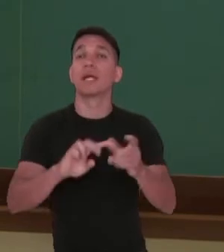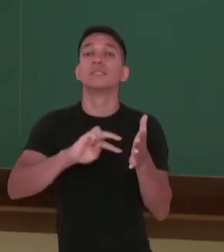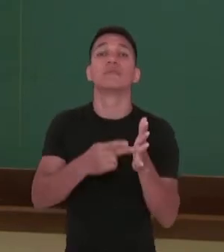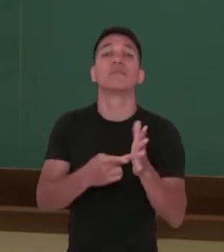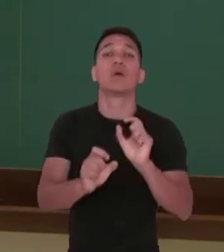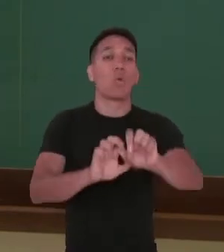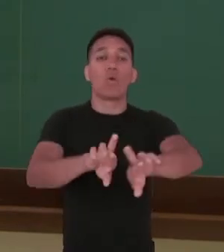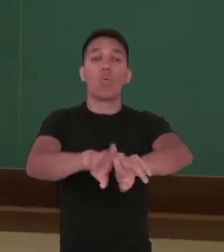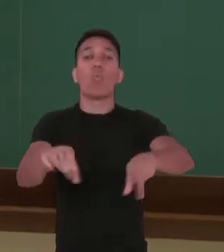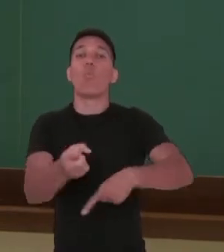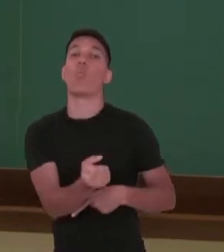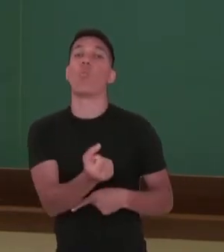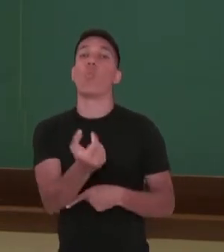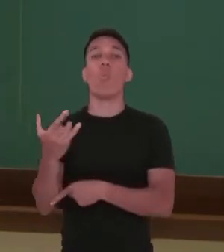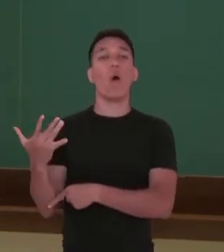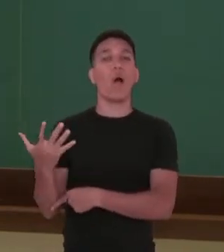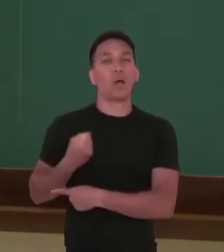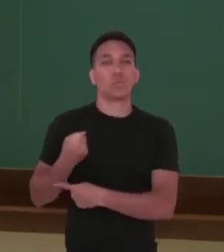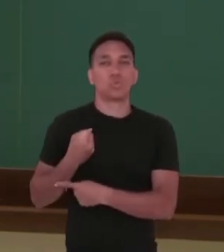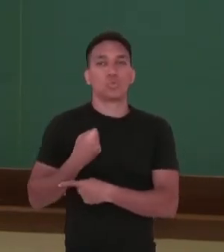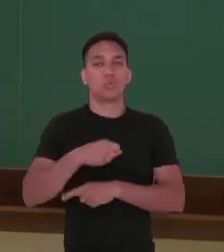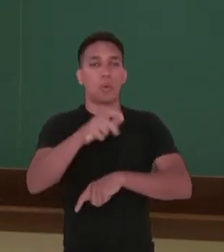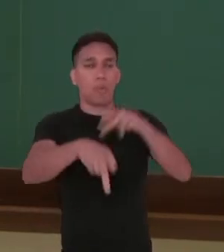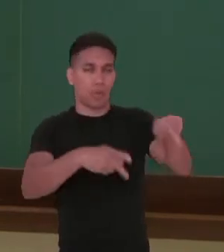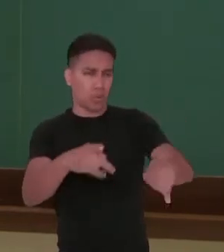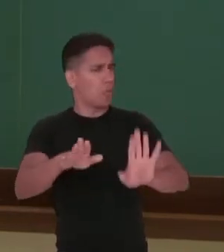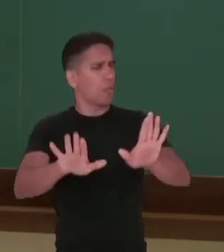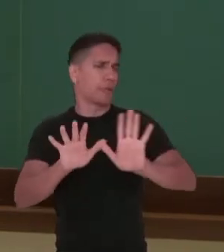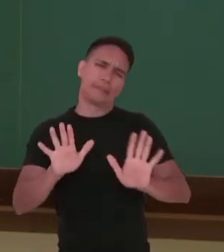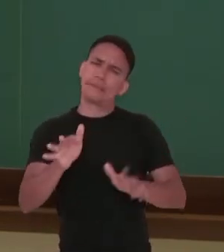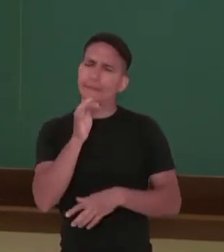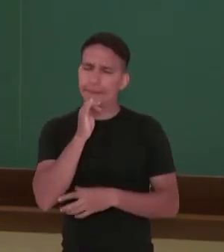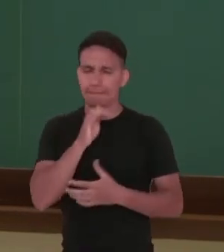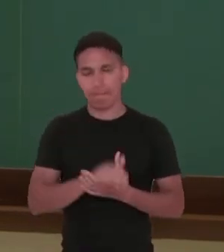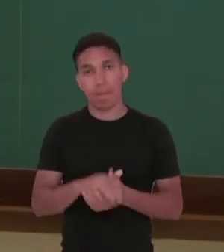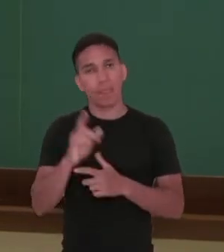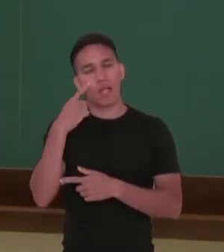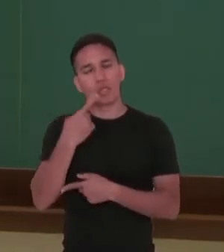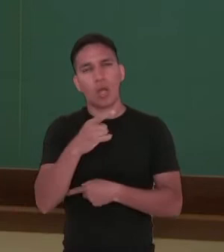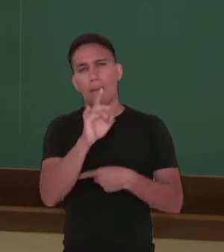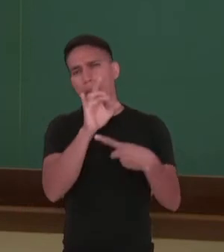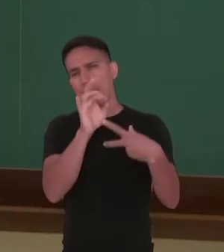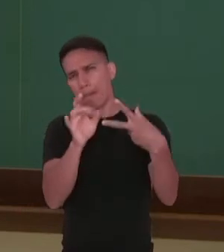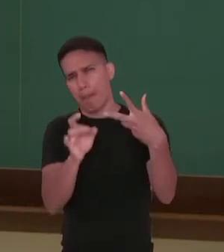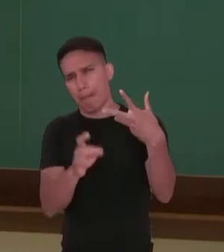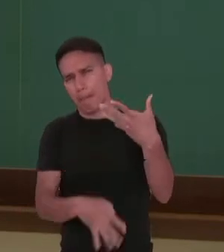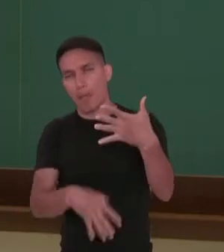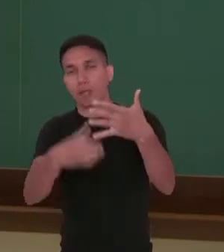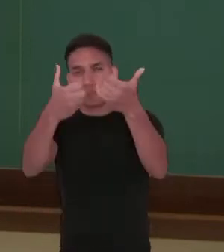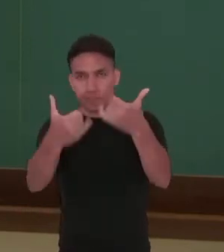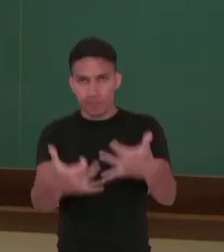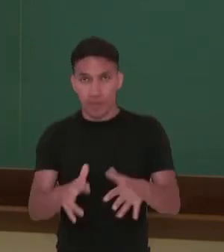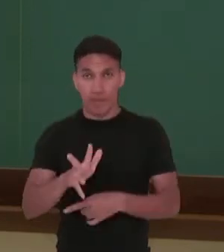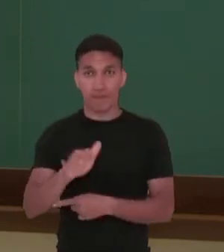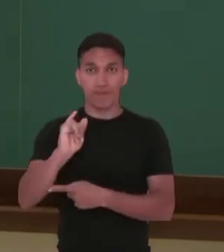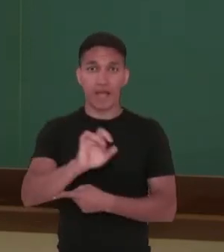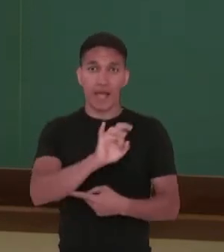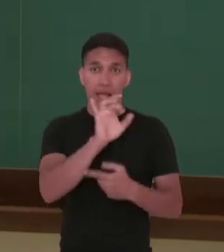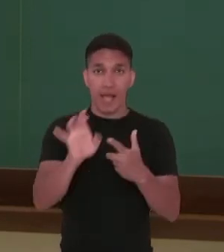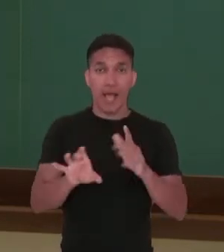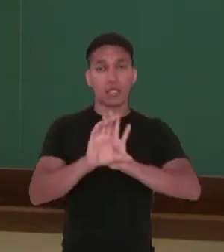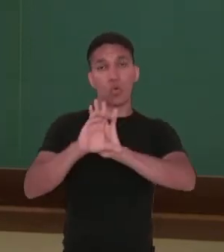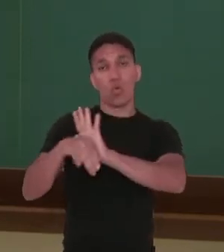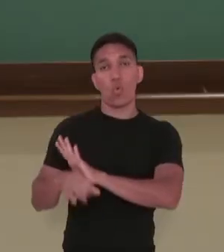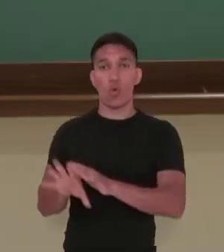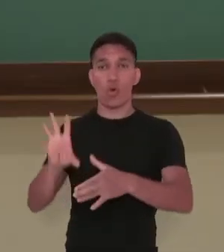de população, por exemplo, assim, tá bom? Vamos ver então cada uma desses conceitos aí dentro